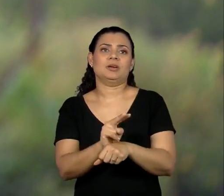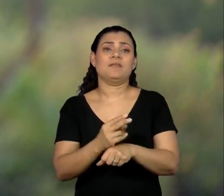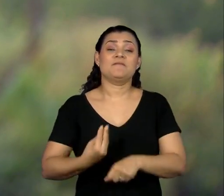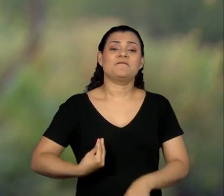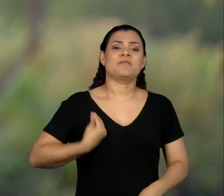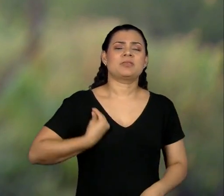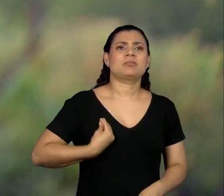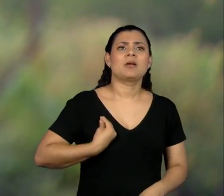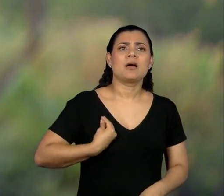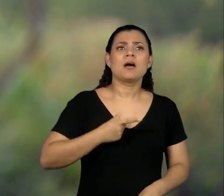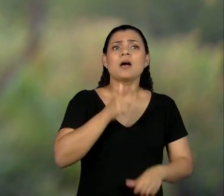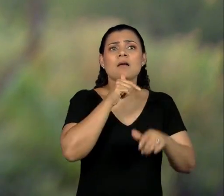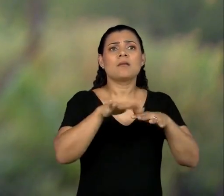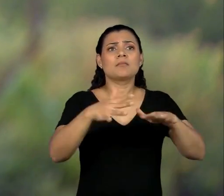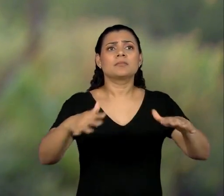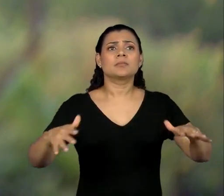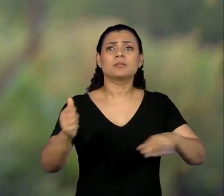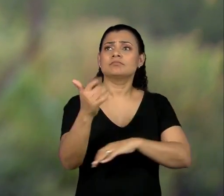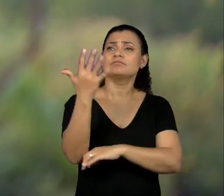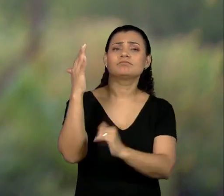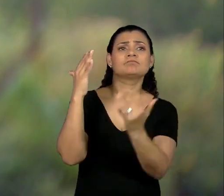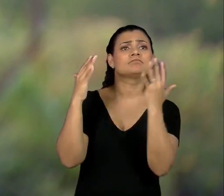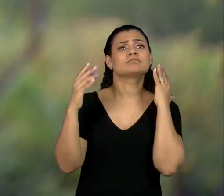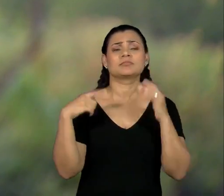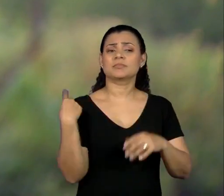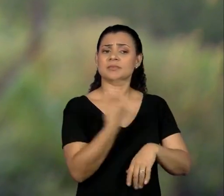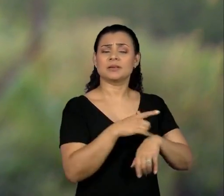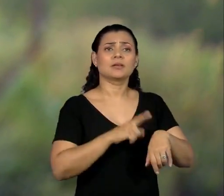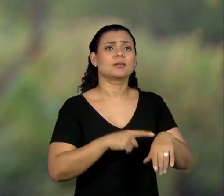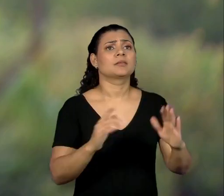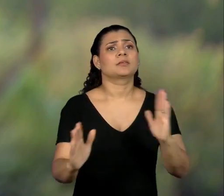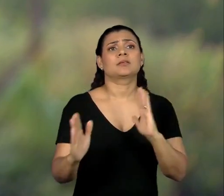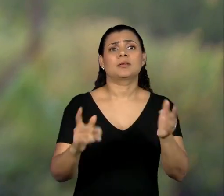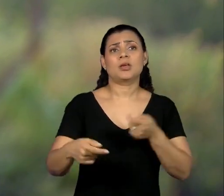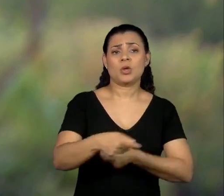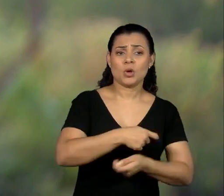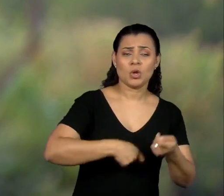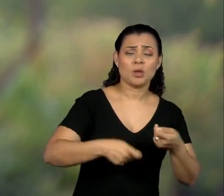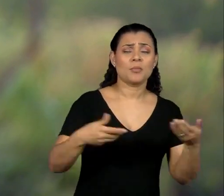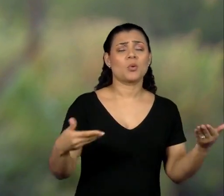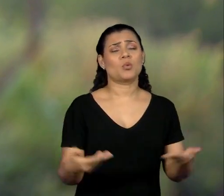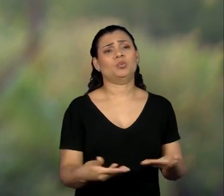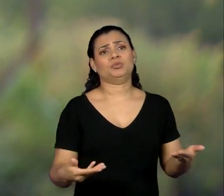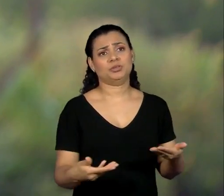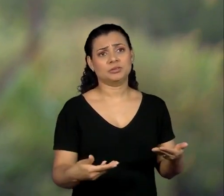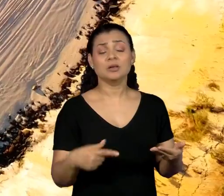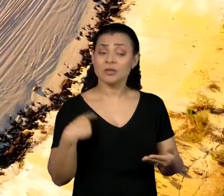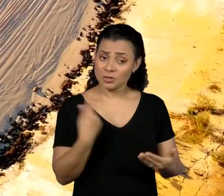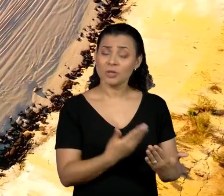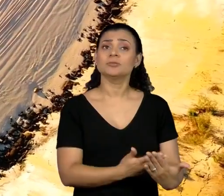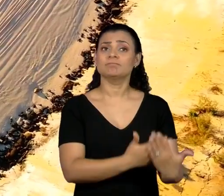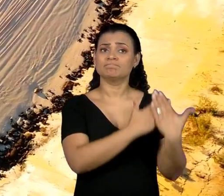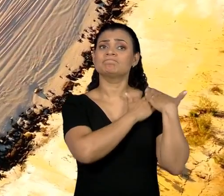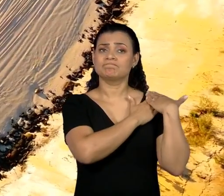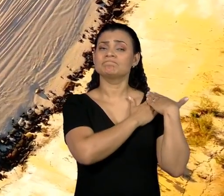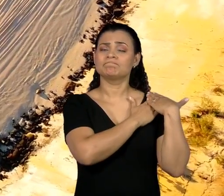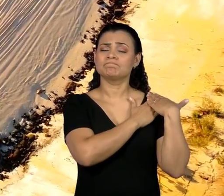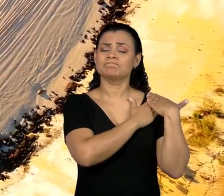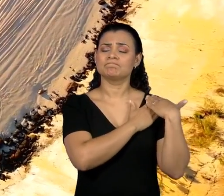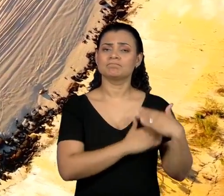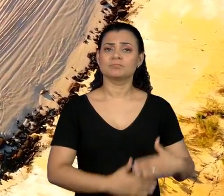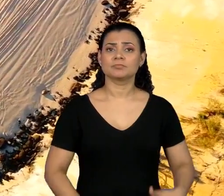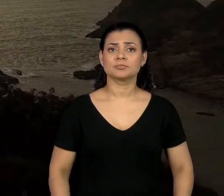pela situação socioambiental que vivemos, pela situação socioeconômica que vivemos como nação.